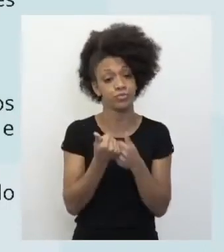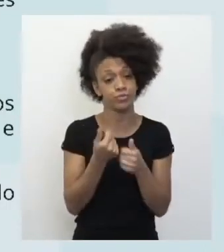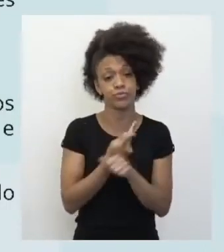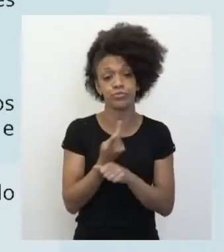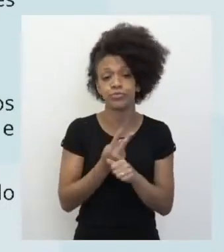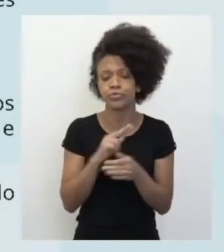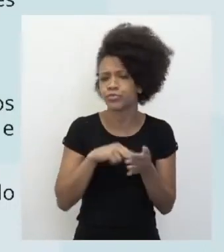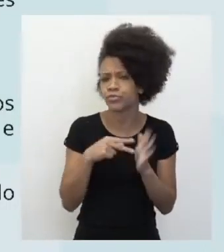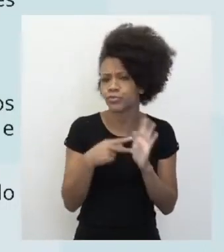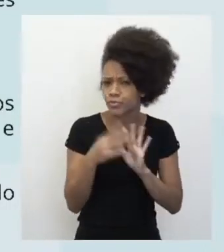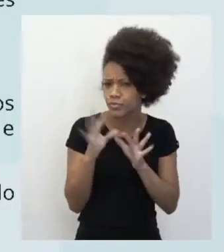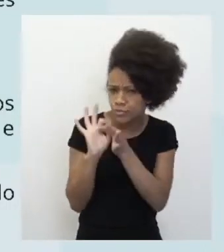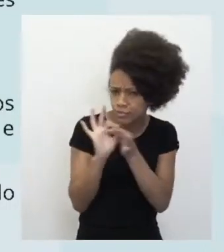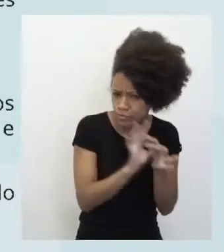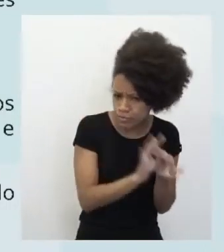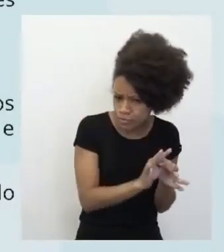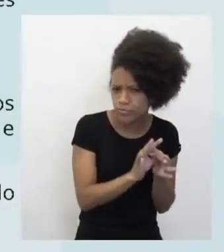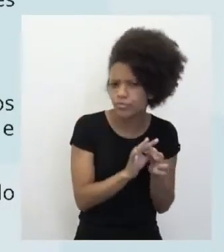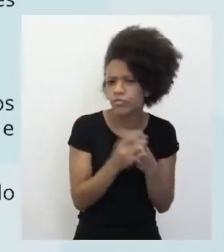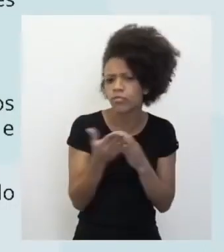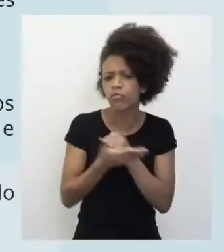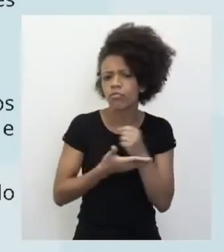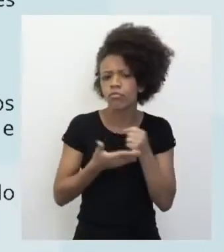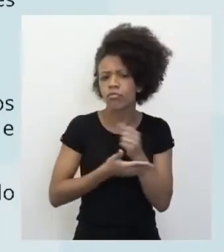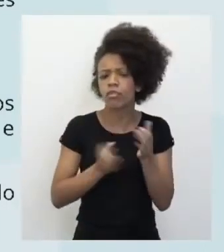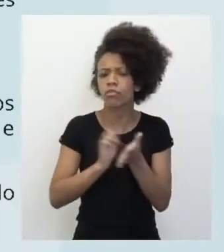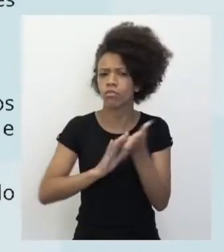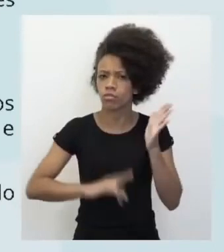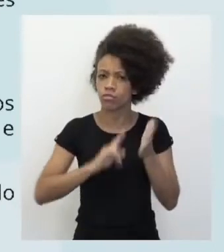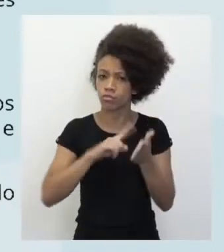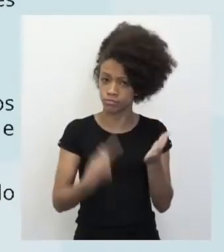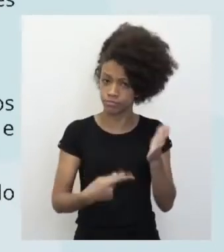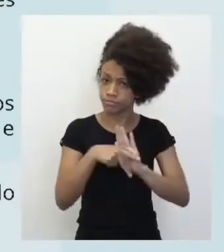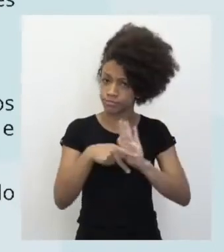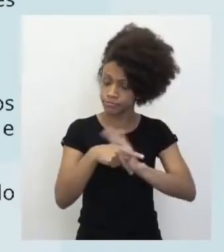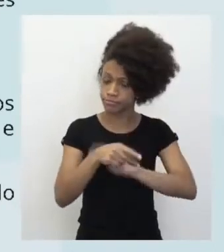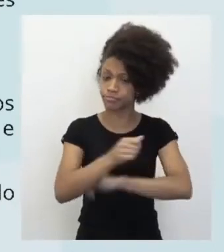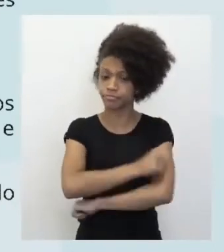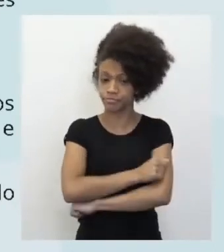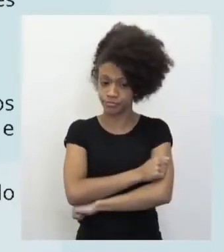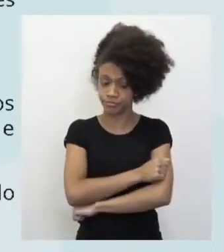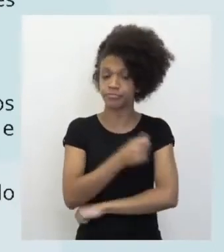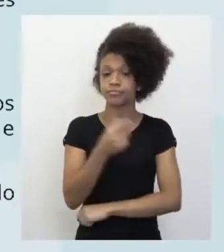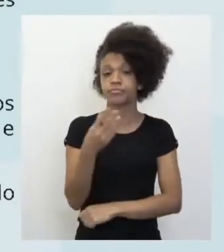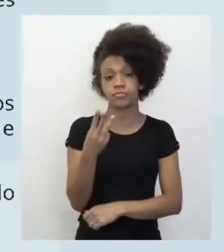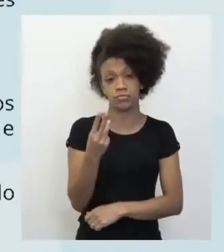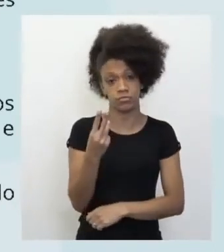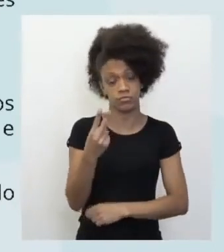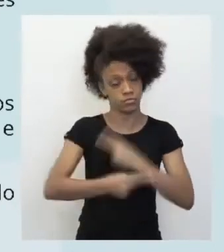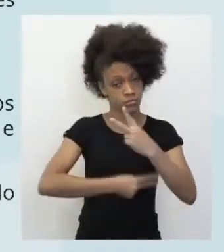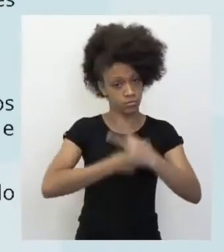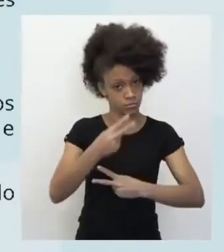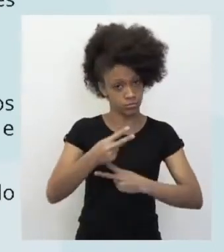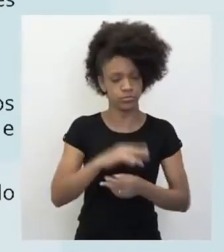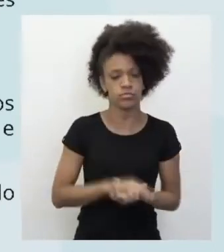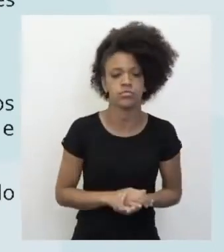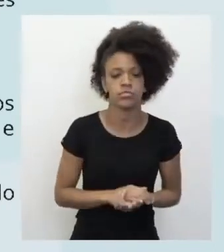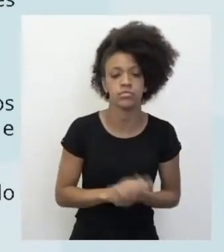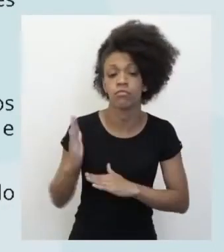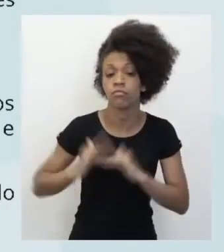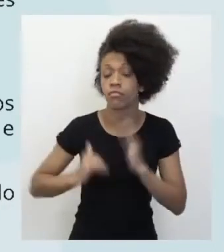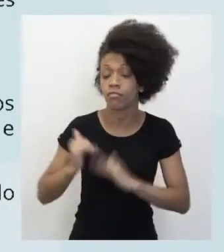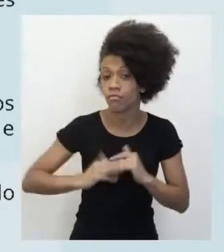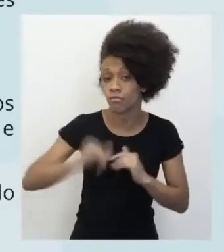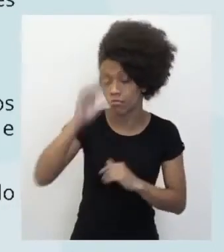por significados e textualidade, com base nas atividades do caderno do aluno do terceiro bimestre. E as